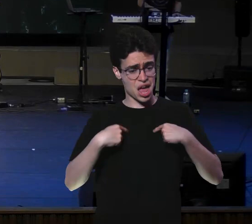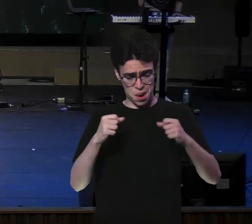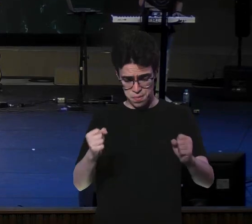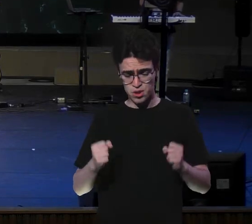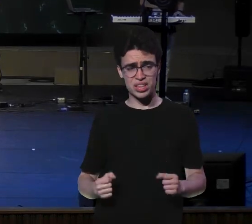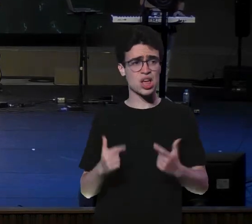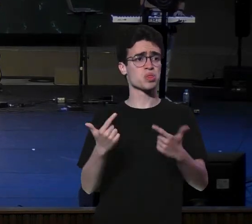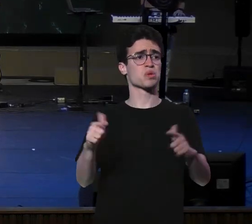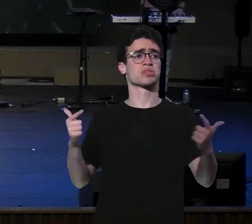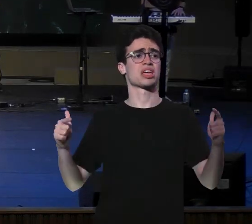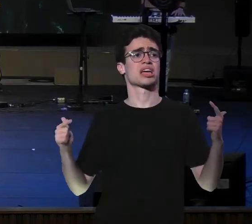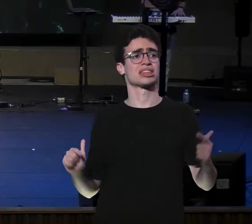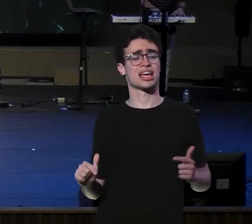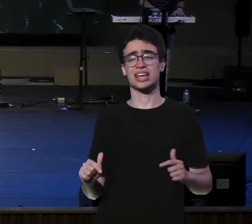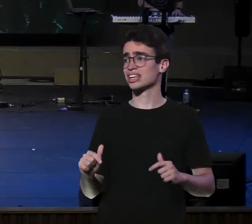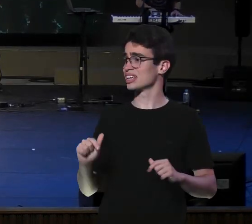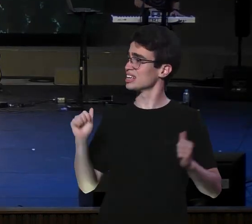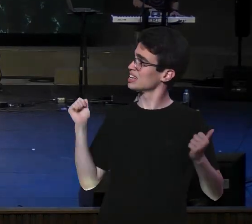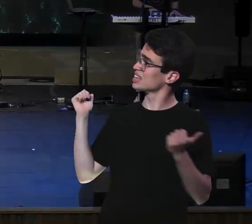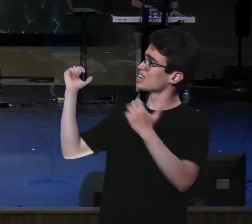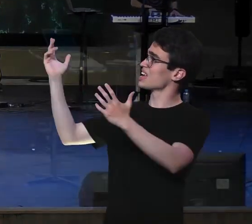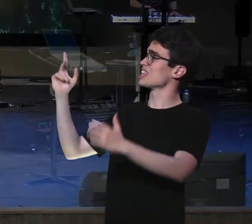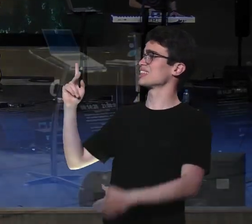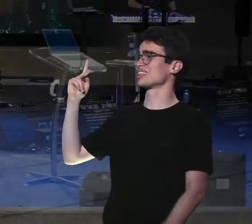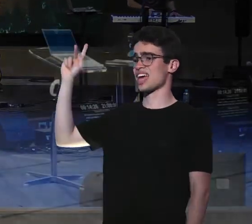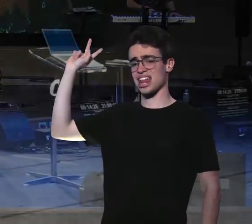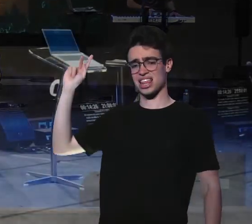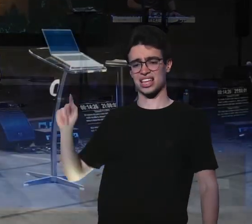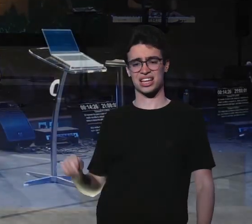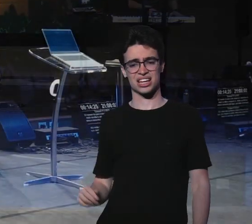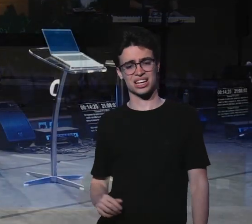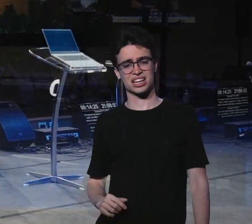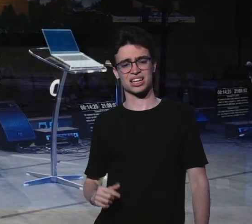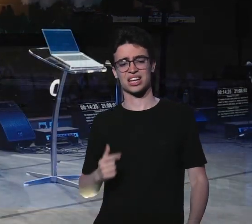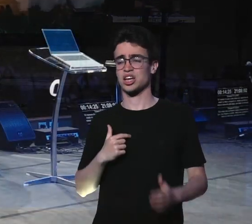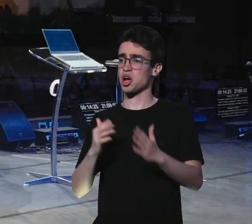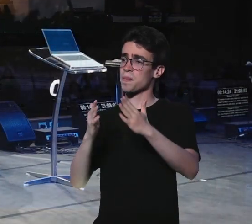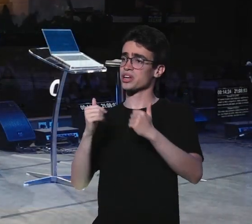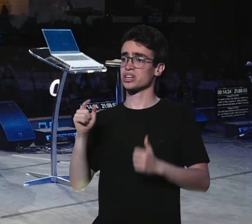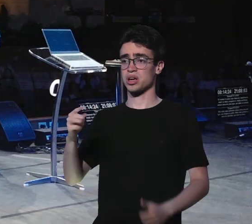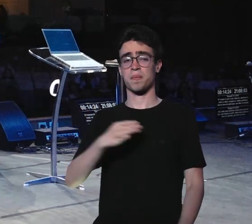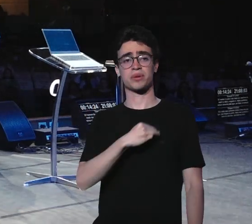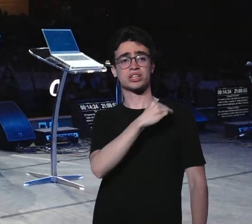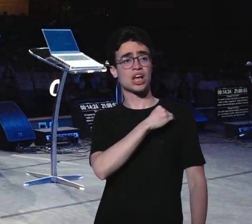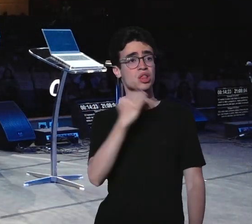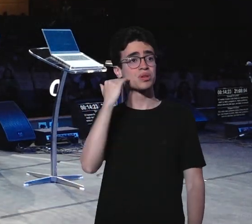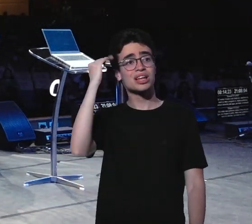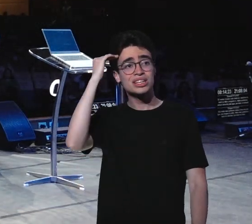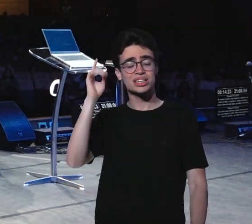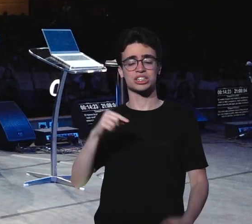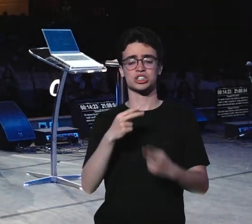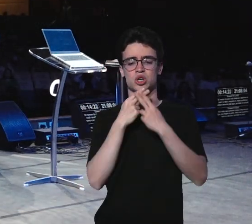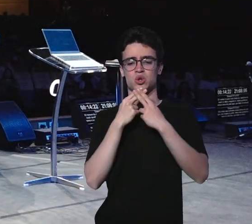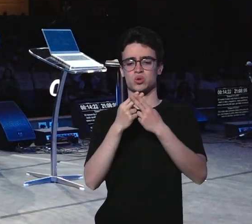está em você, está todo nele. E eu convoquei um jejum no Ministério de Adolescentes.